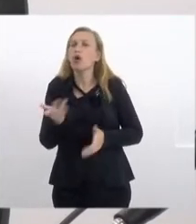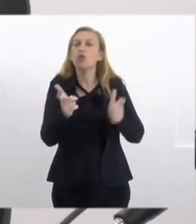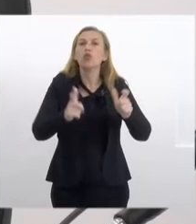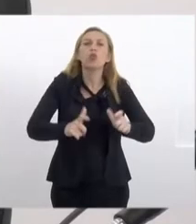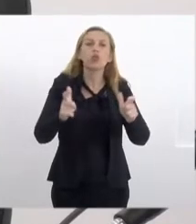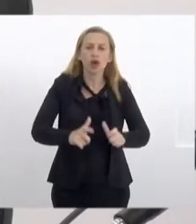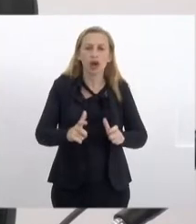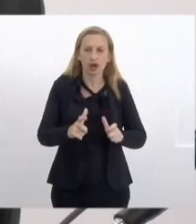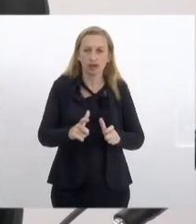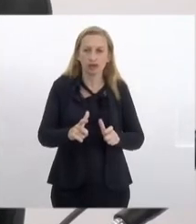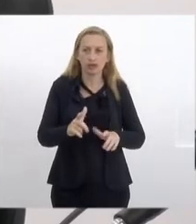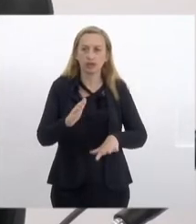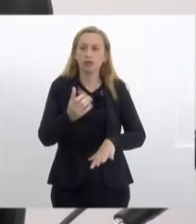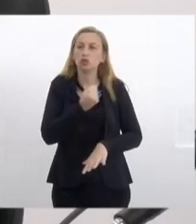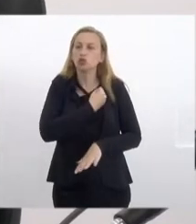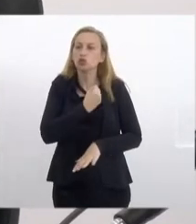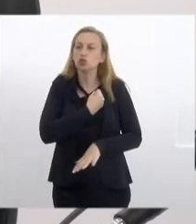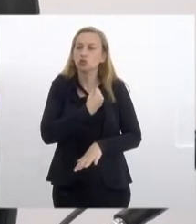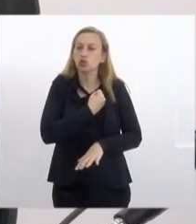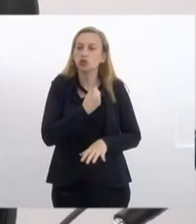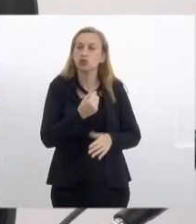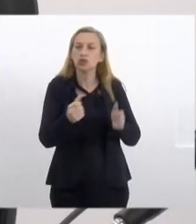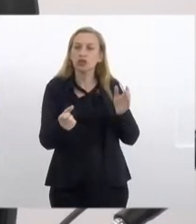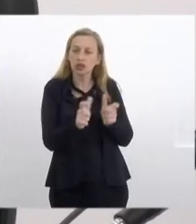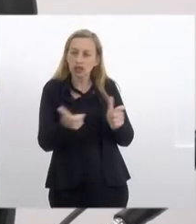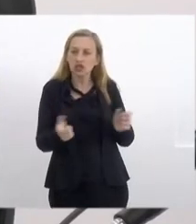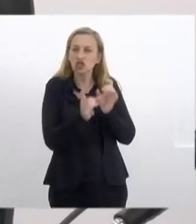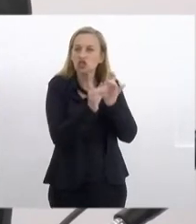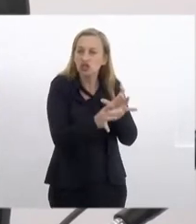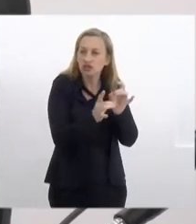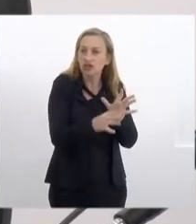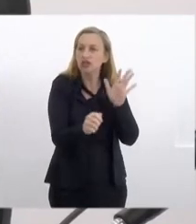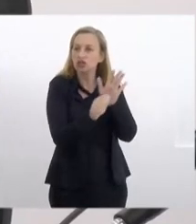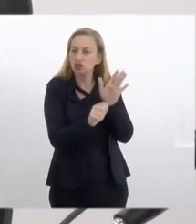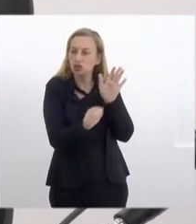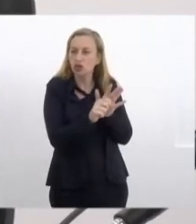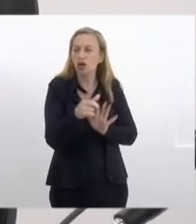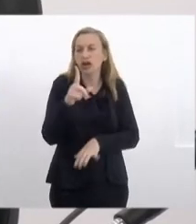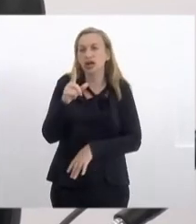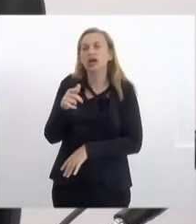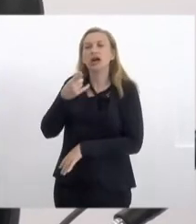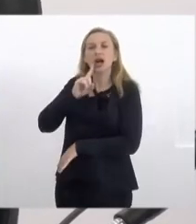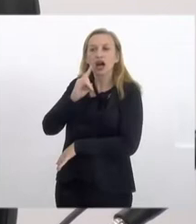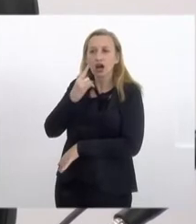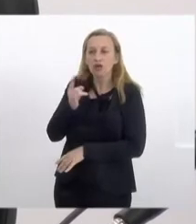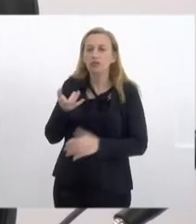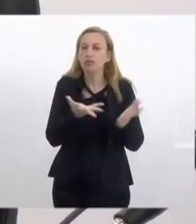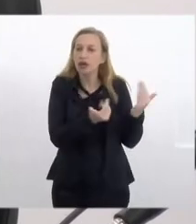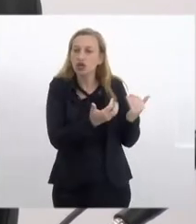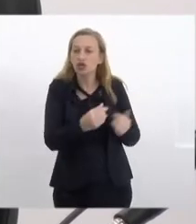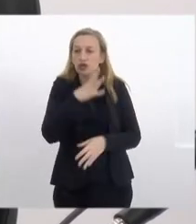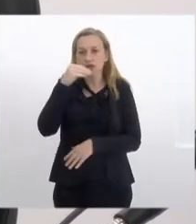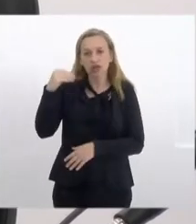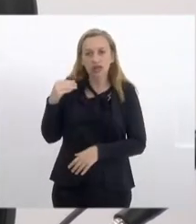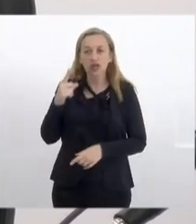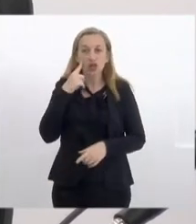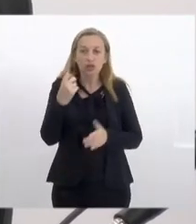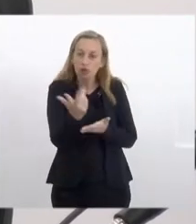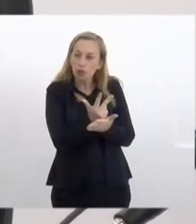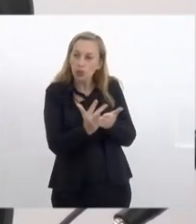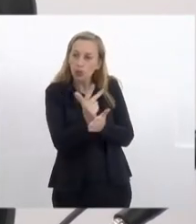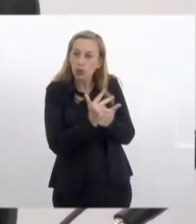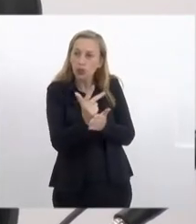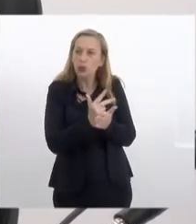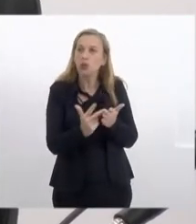territórios com maior índice de venda de drogas e álcool para jovens, adolescentes. Nós temos um mapeamento